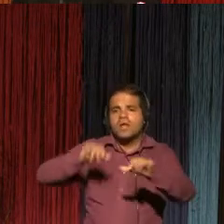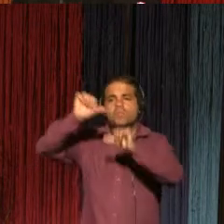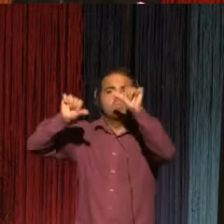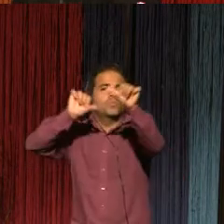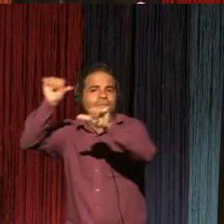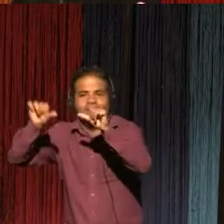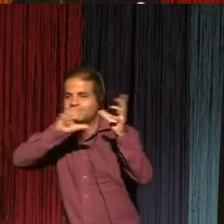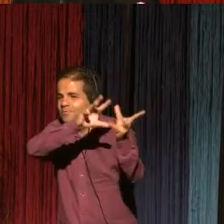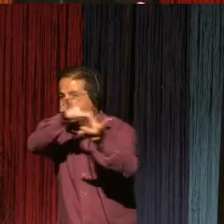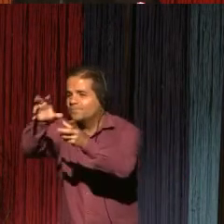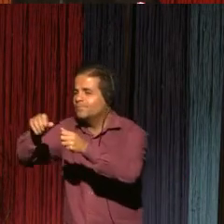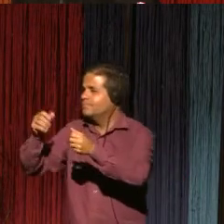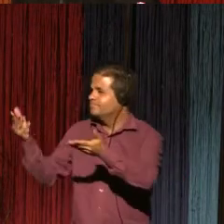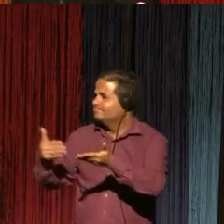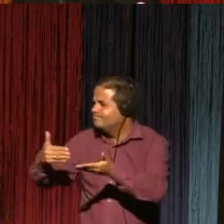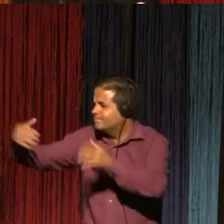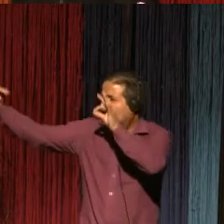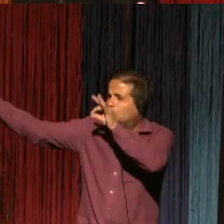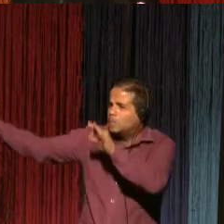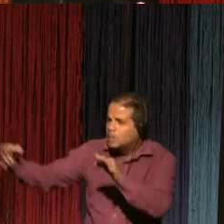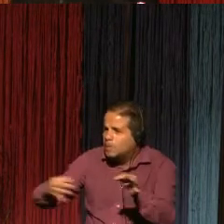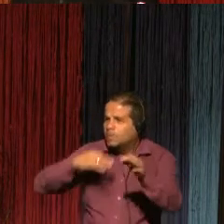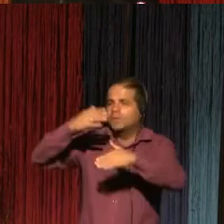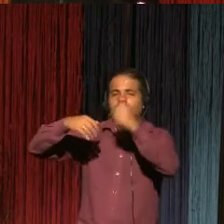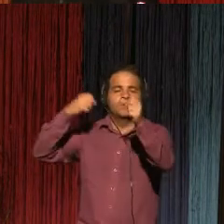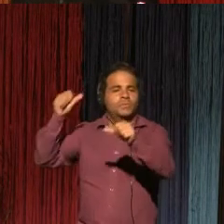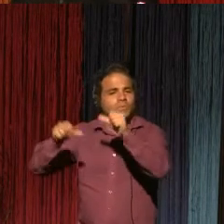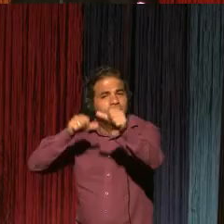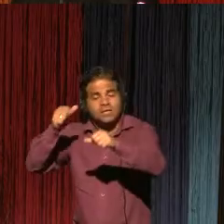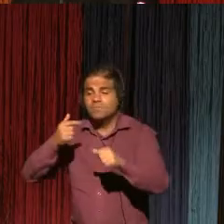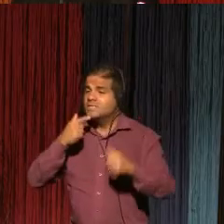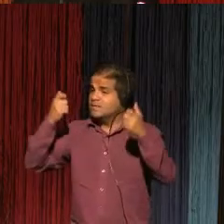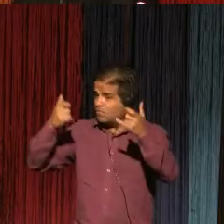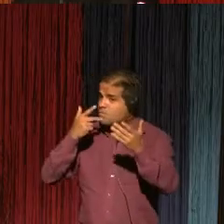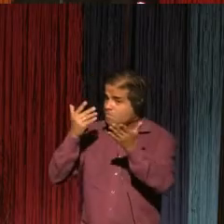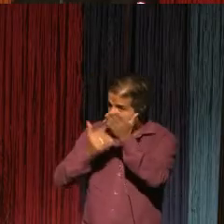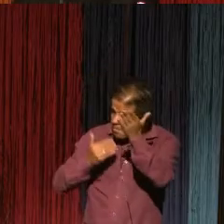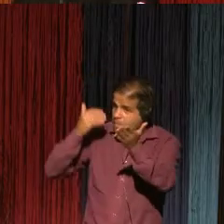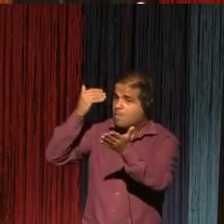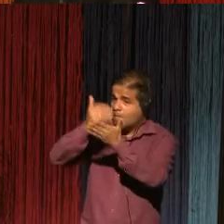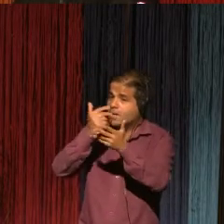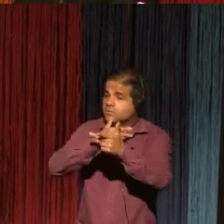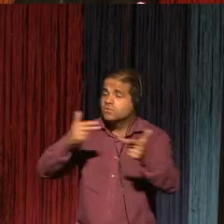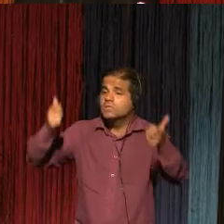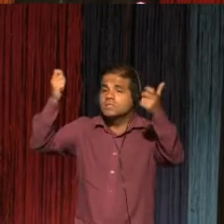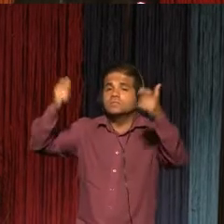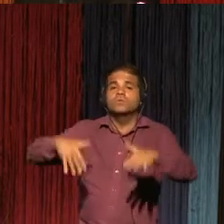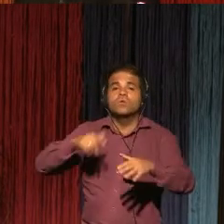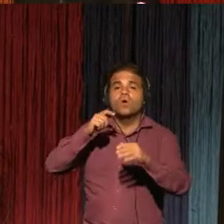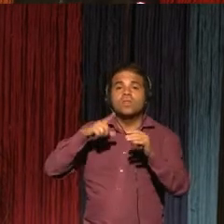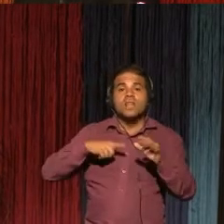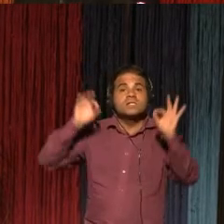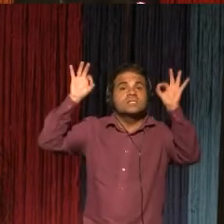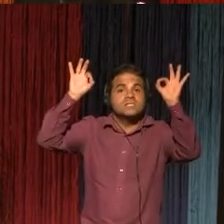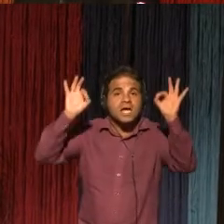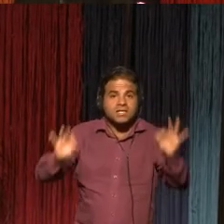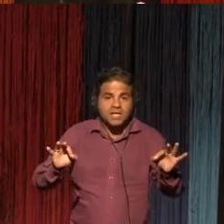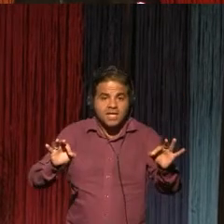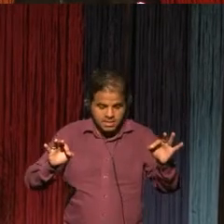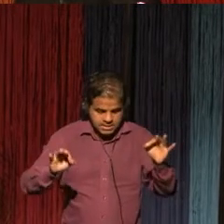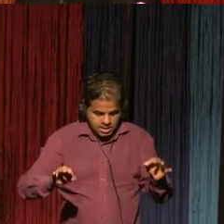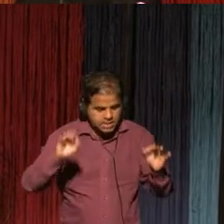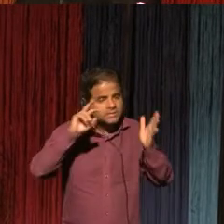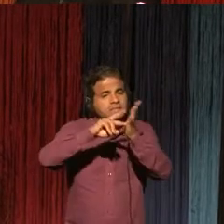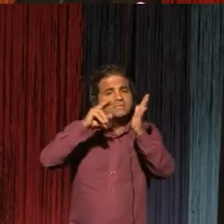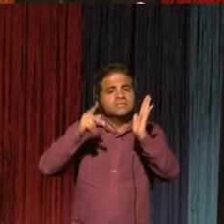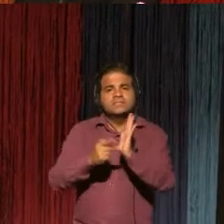mudança num mundo que está constantemente mudando. Mas ele falou até mais. Ter certeza